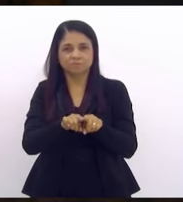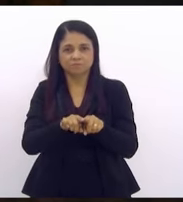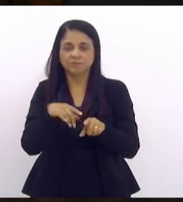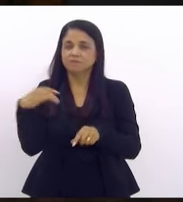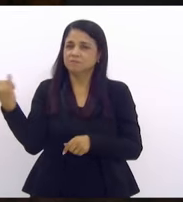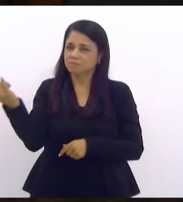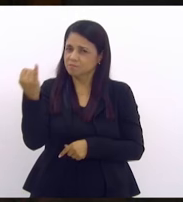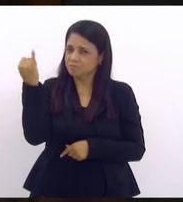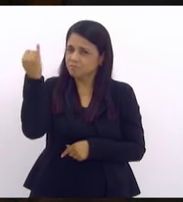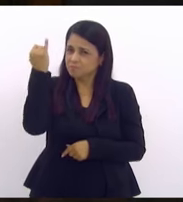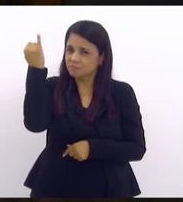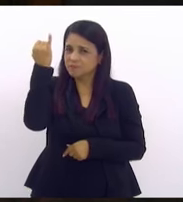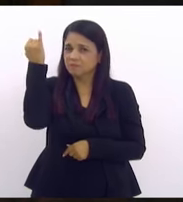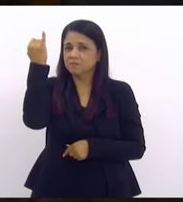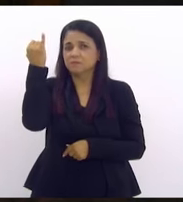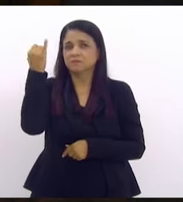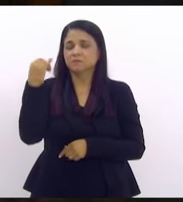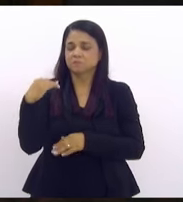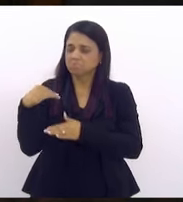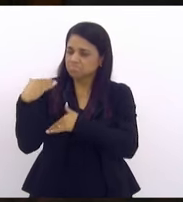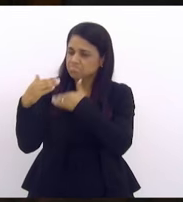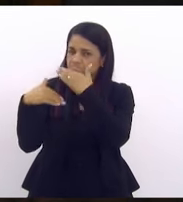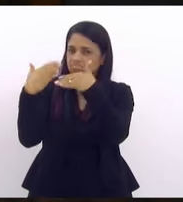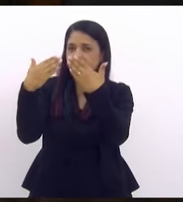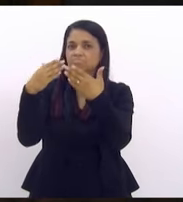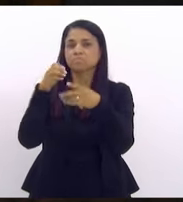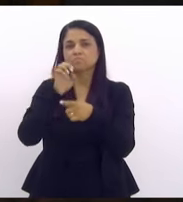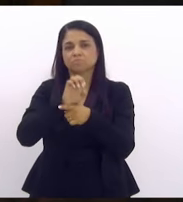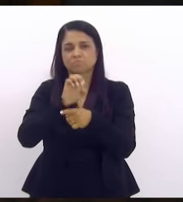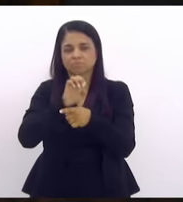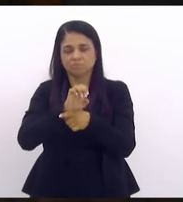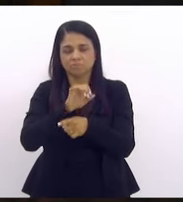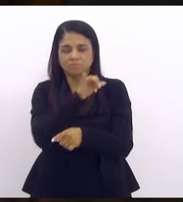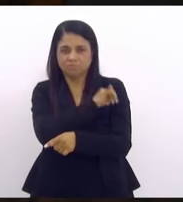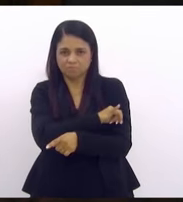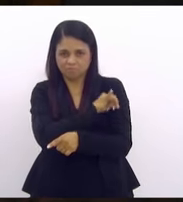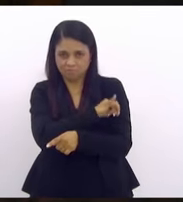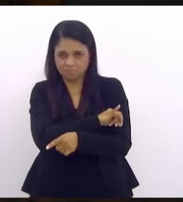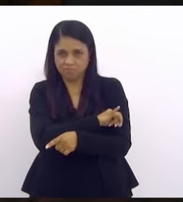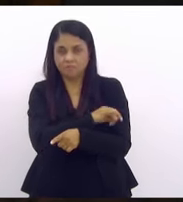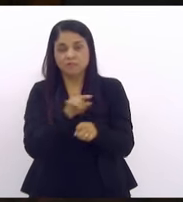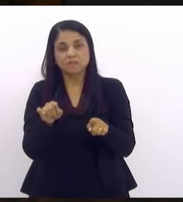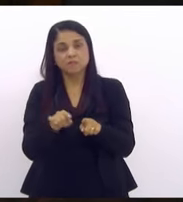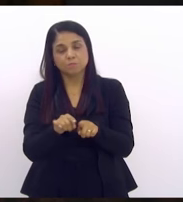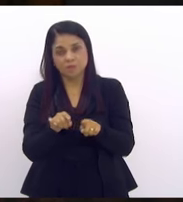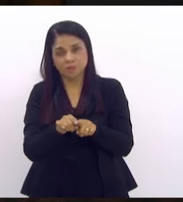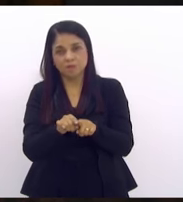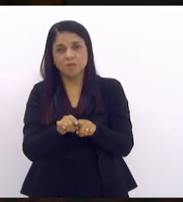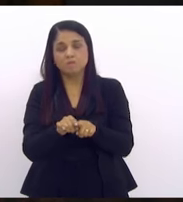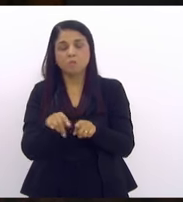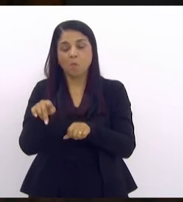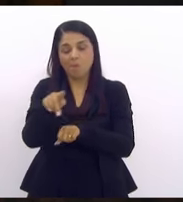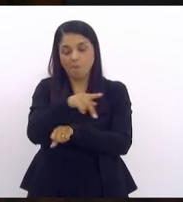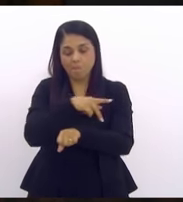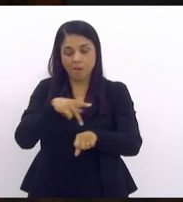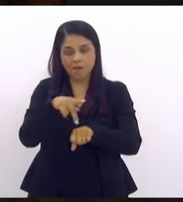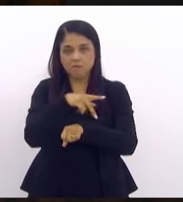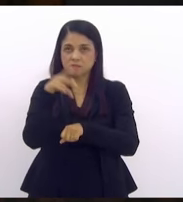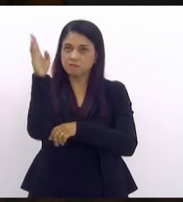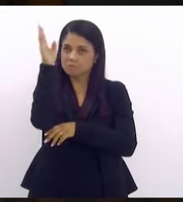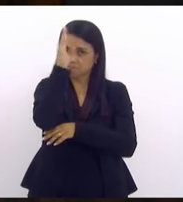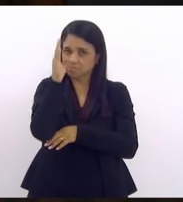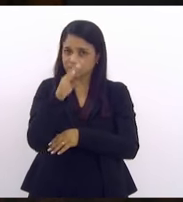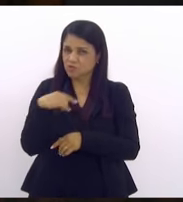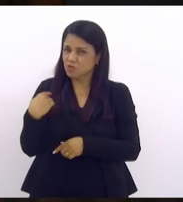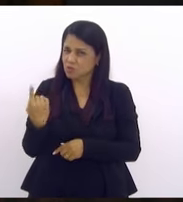muito importante para que possamos construir um grande estado e por e também um um grande país nosso